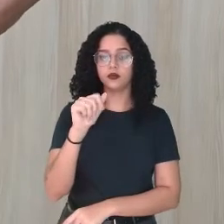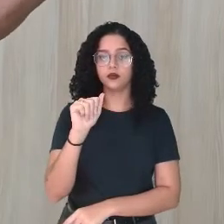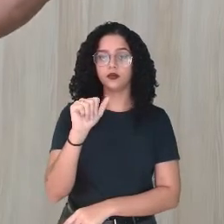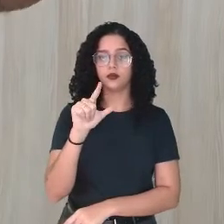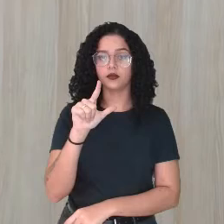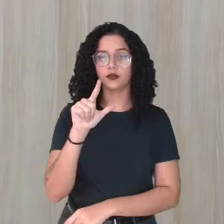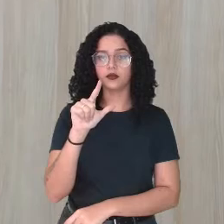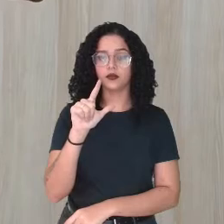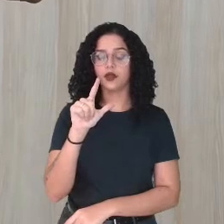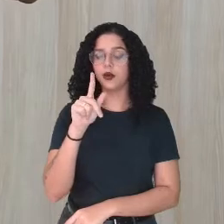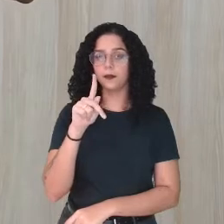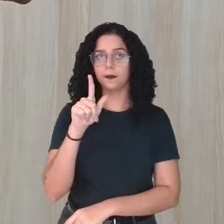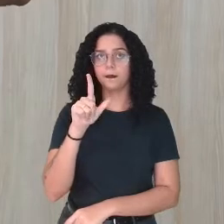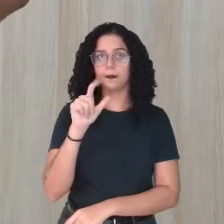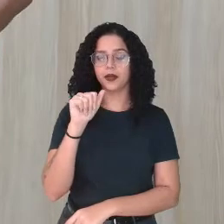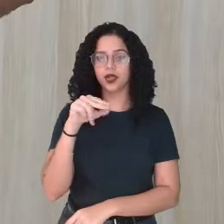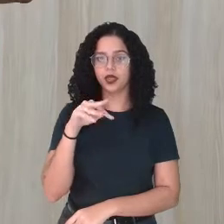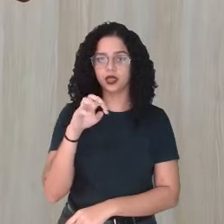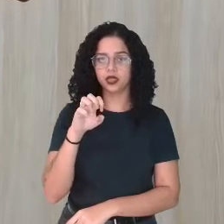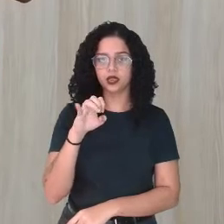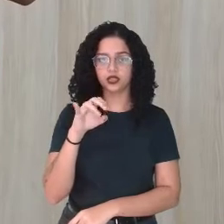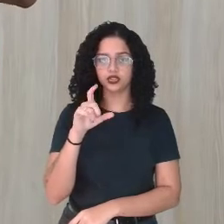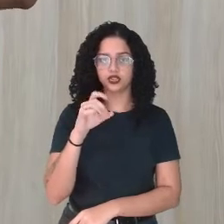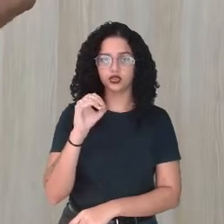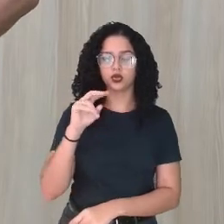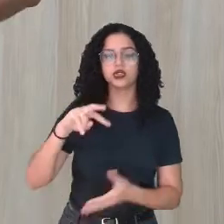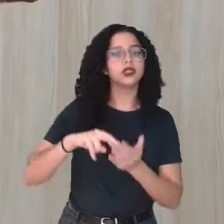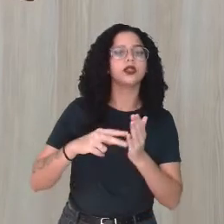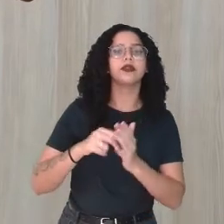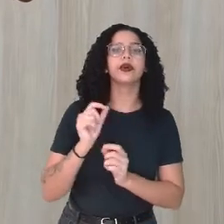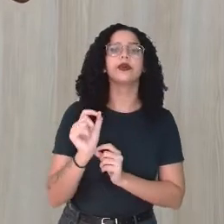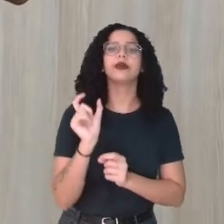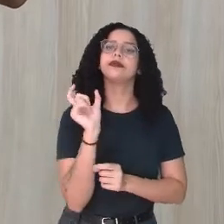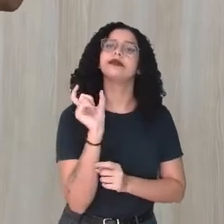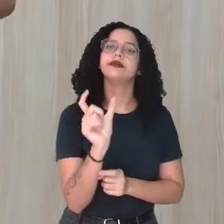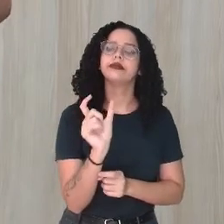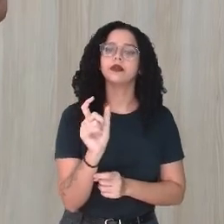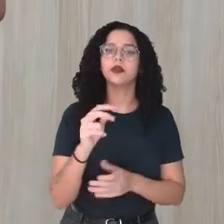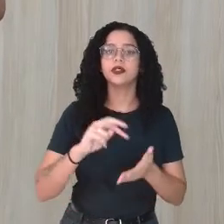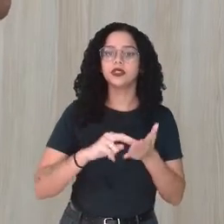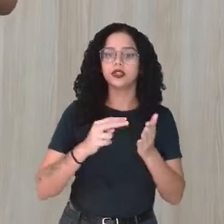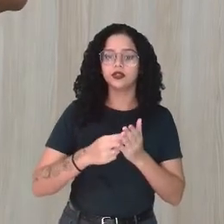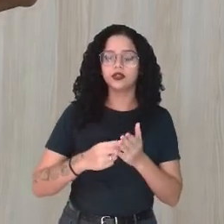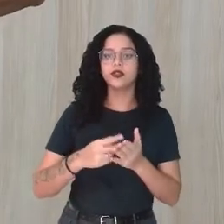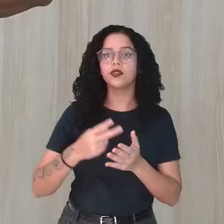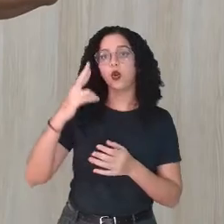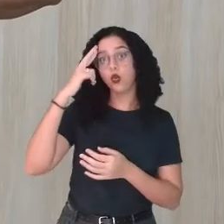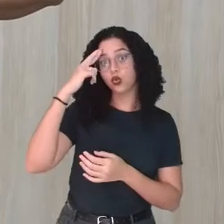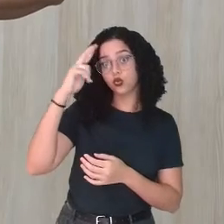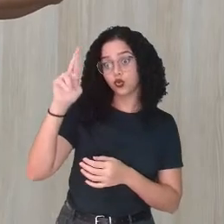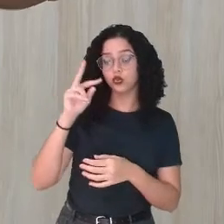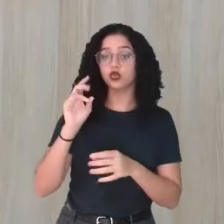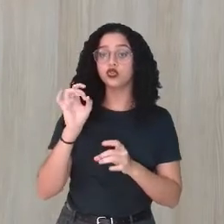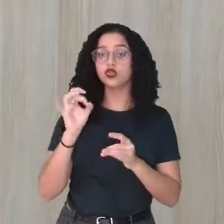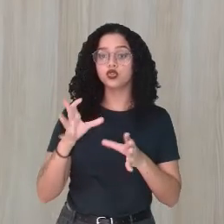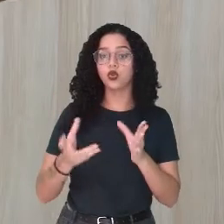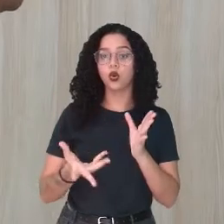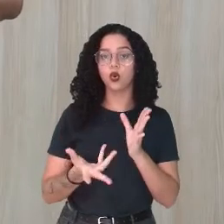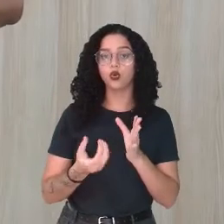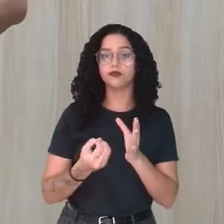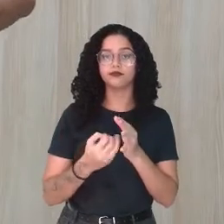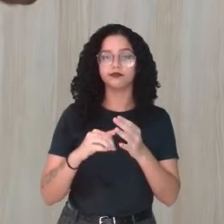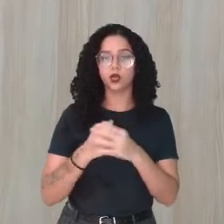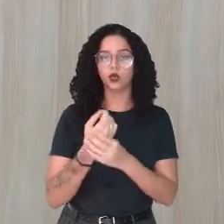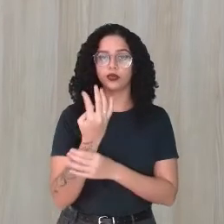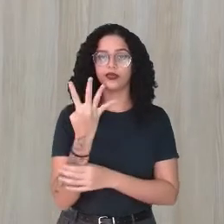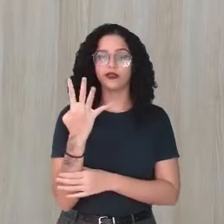plantation? Quer dizer uma grande propriedade latifundiária, monocultora de exportação. A diferença